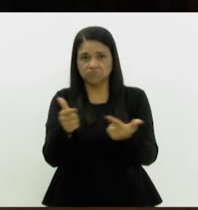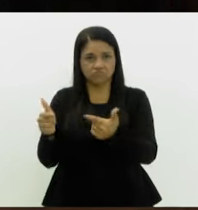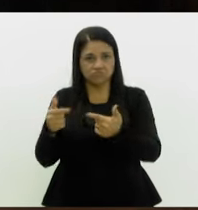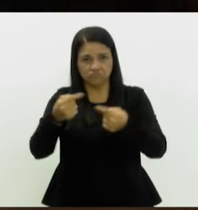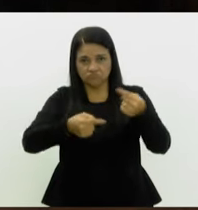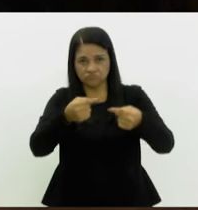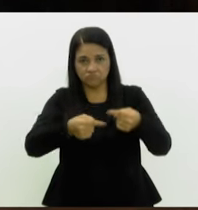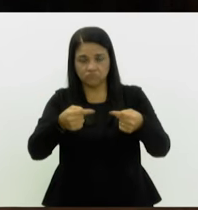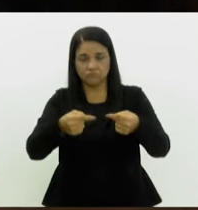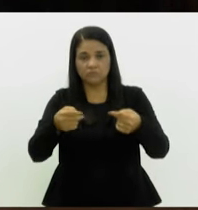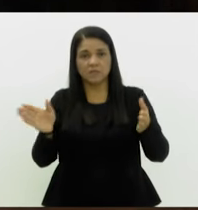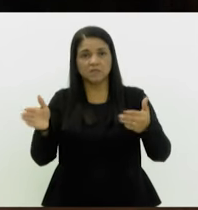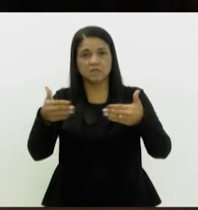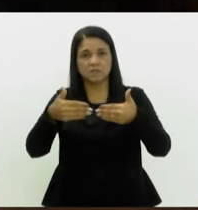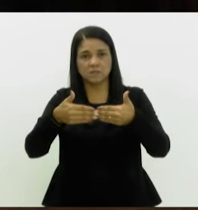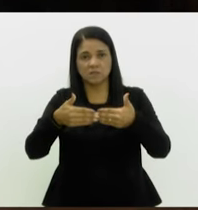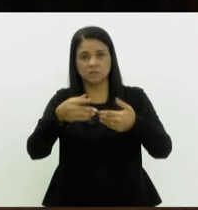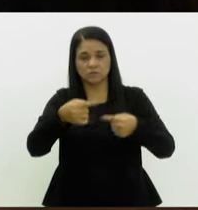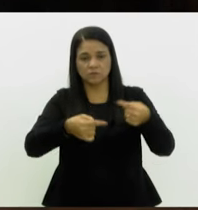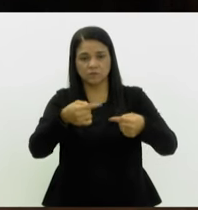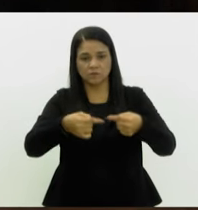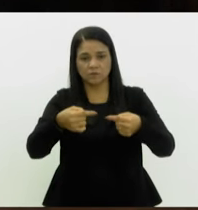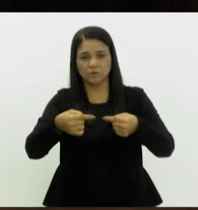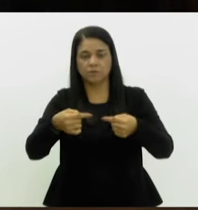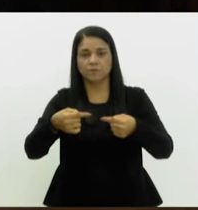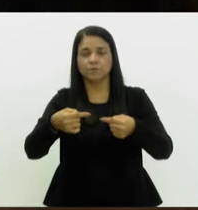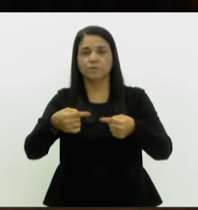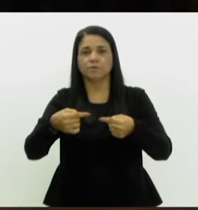quem discutir, encerrada a discussão.